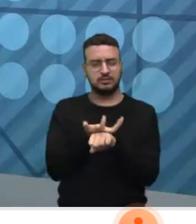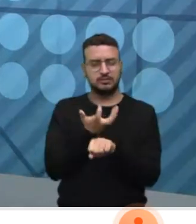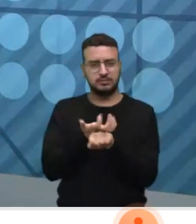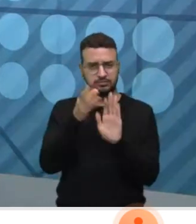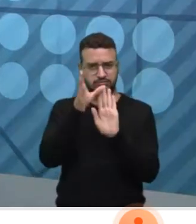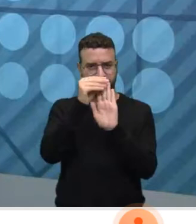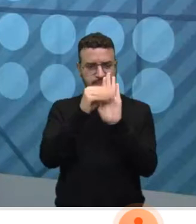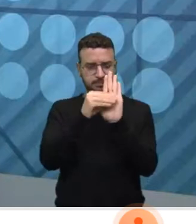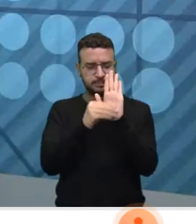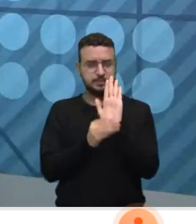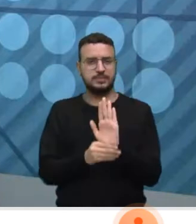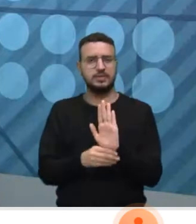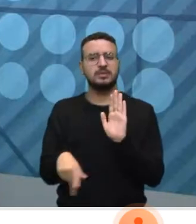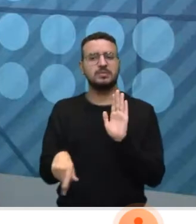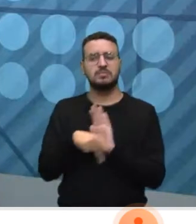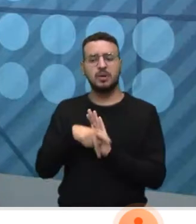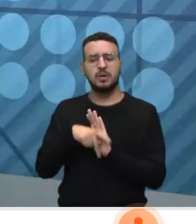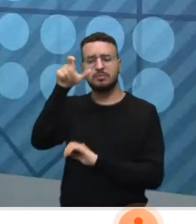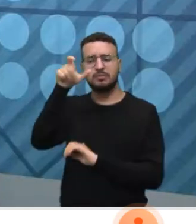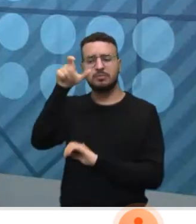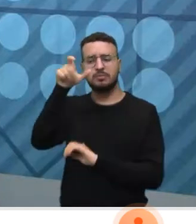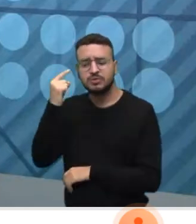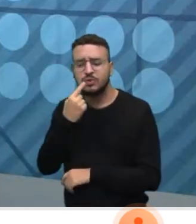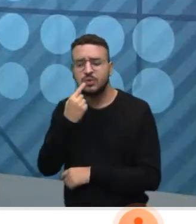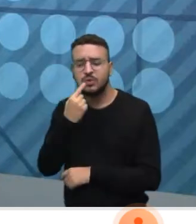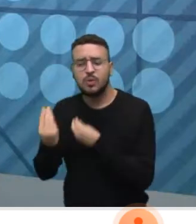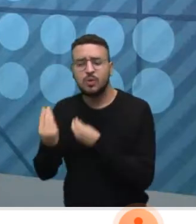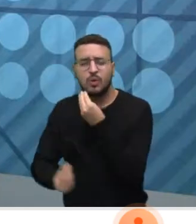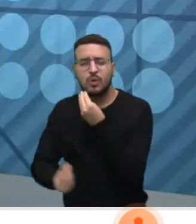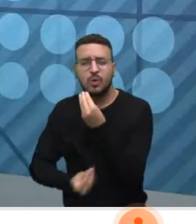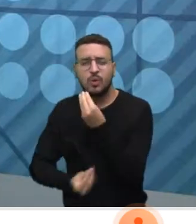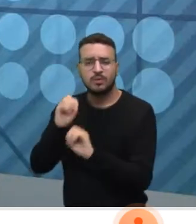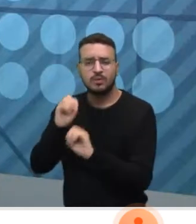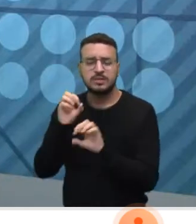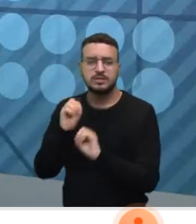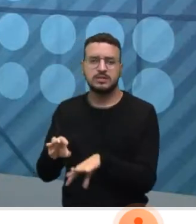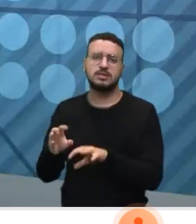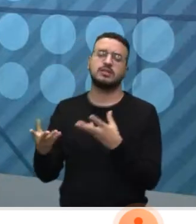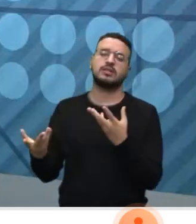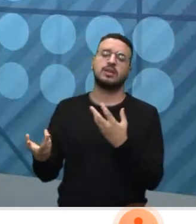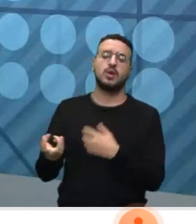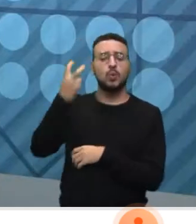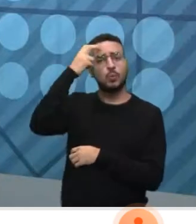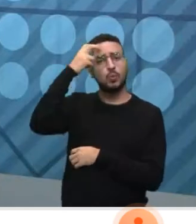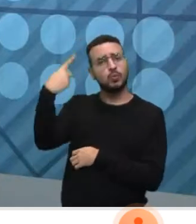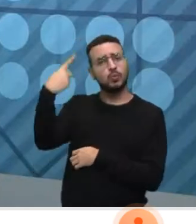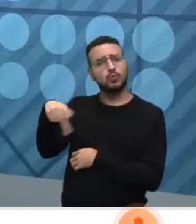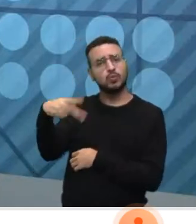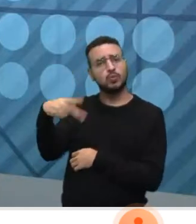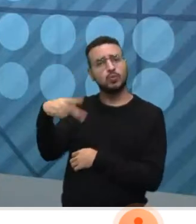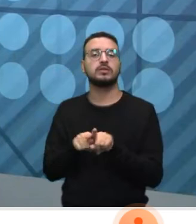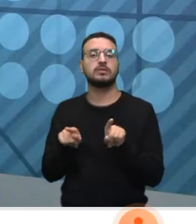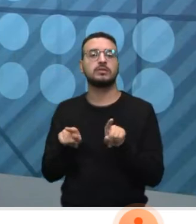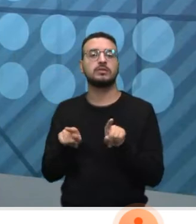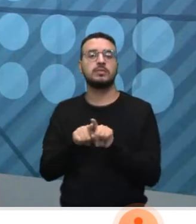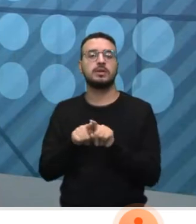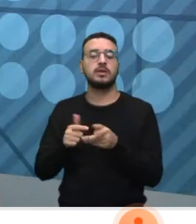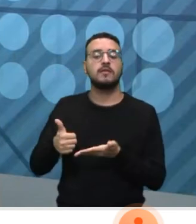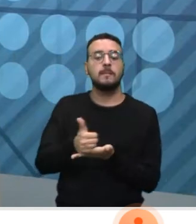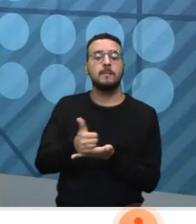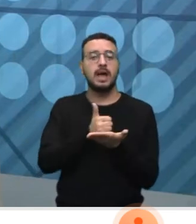ao sujeito, em relação à educação, questões culturais e também os fundamentos relacionados